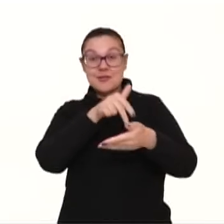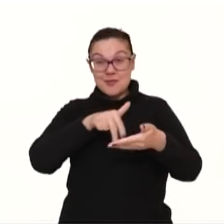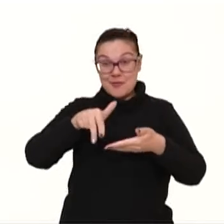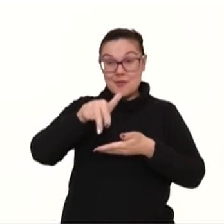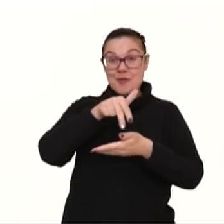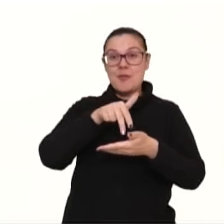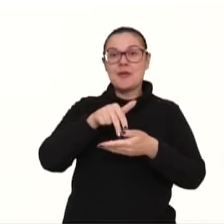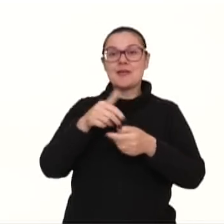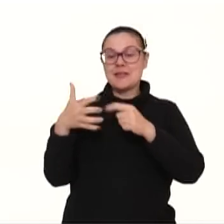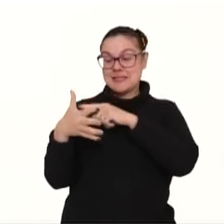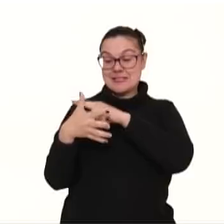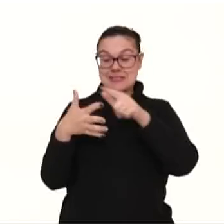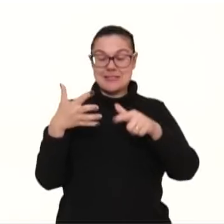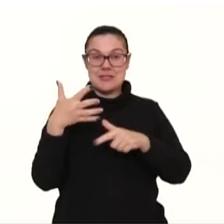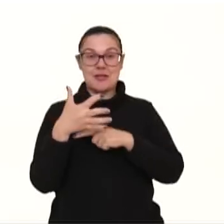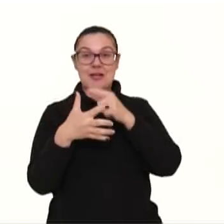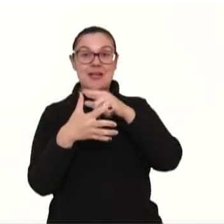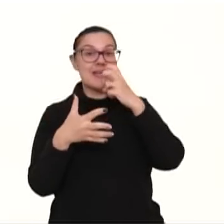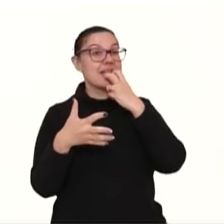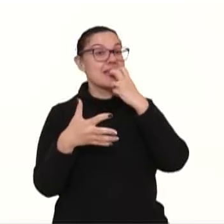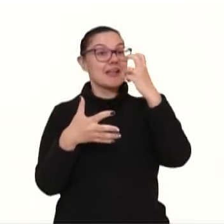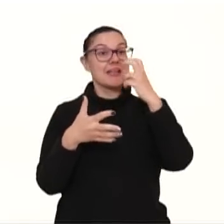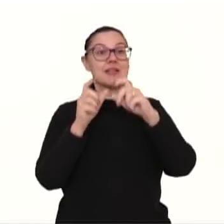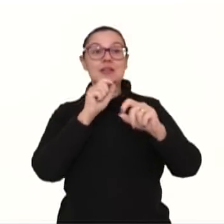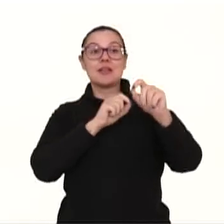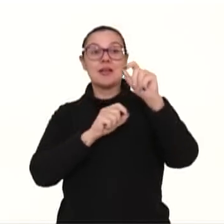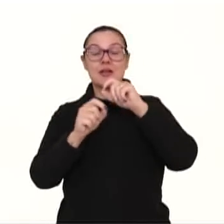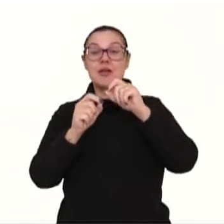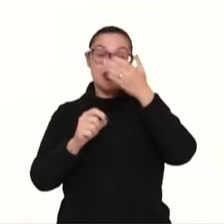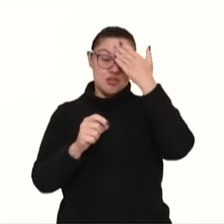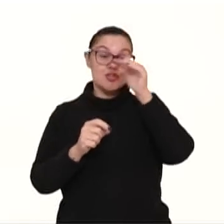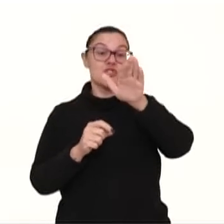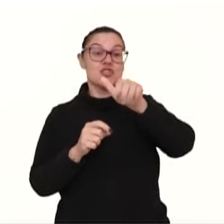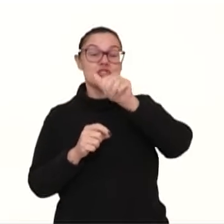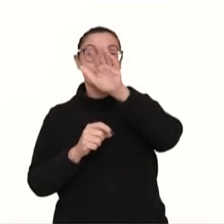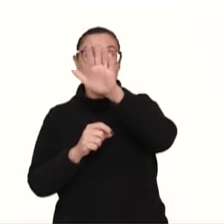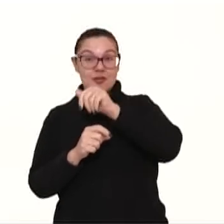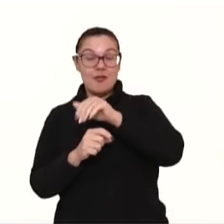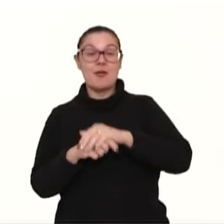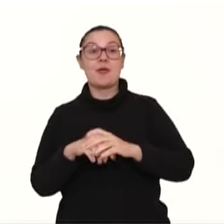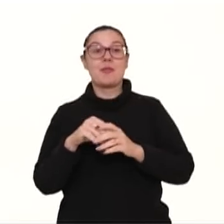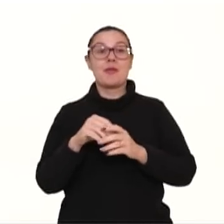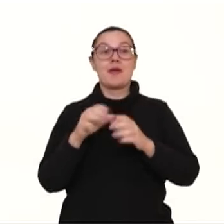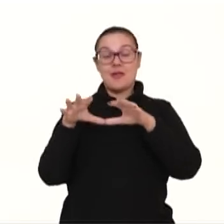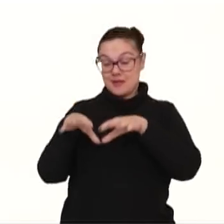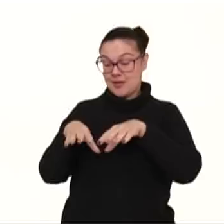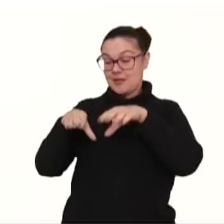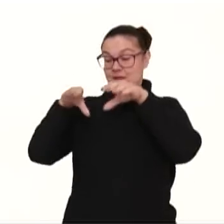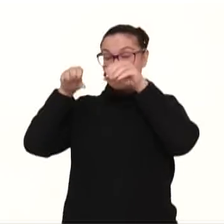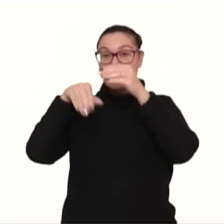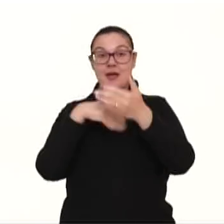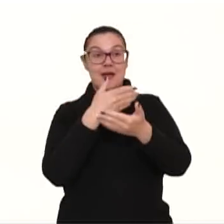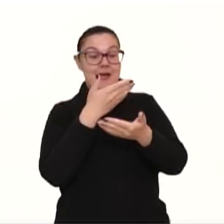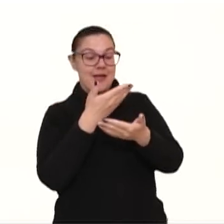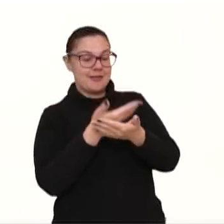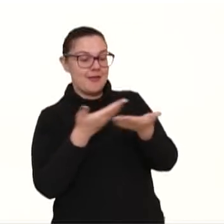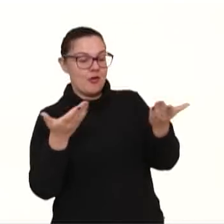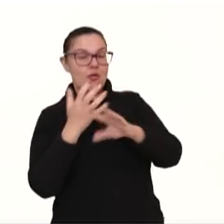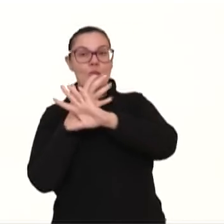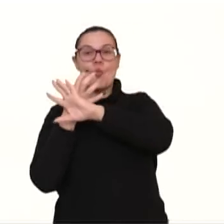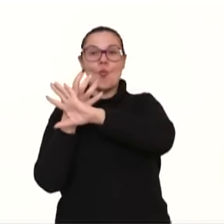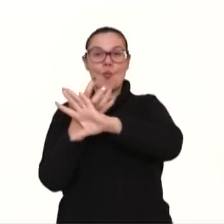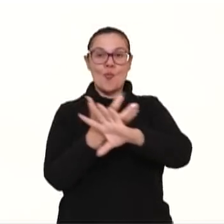com a execução de 5 partes, gritadas pelo marcante, desde o Palácio Imperial aos sertões.